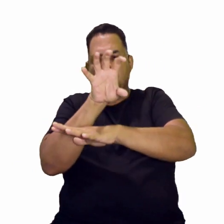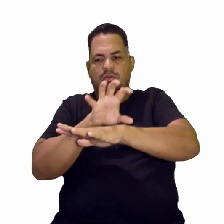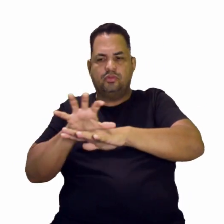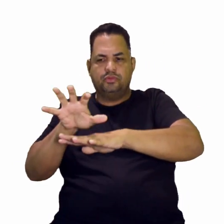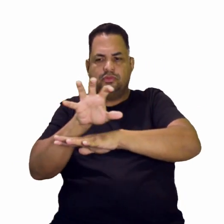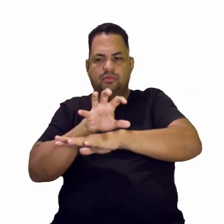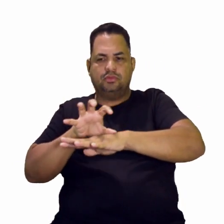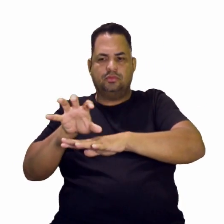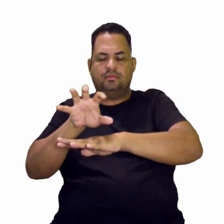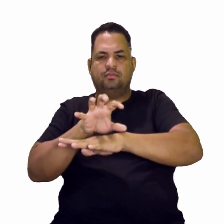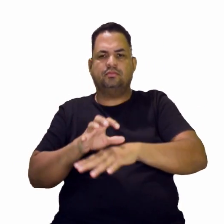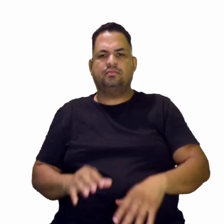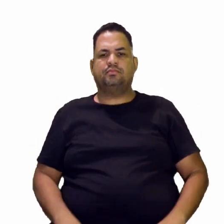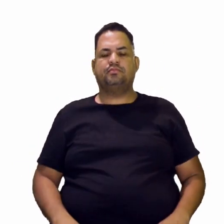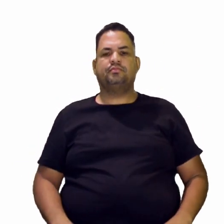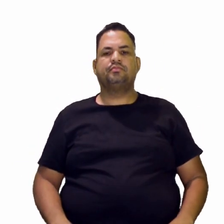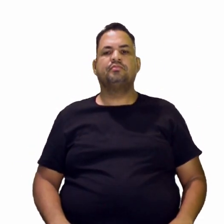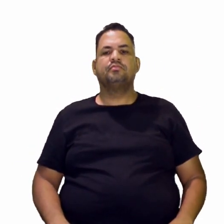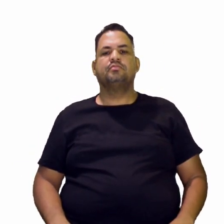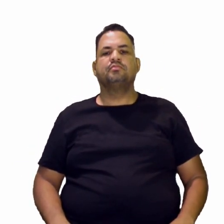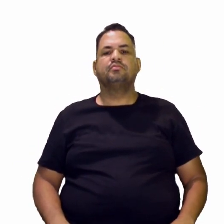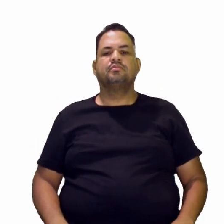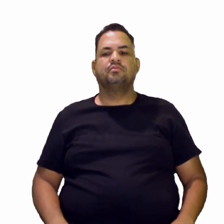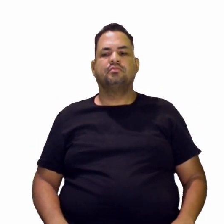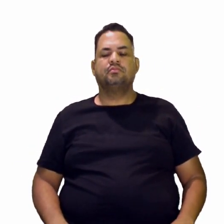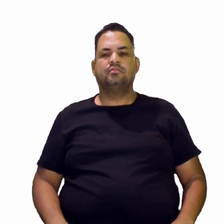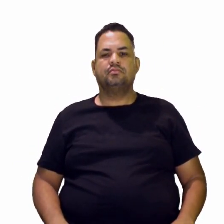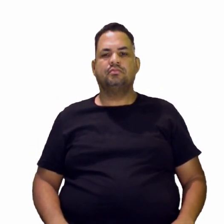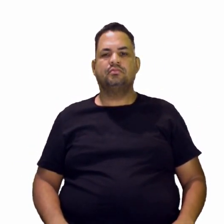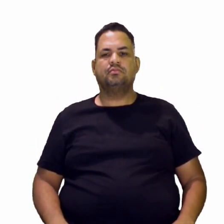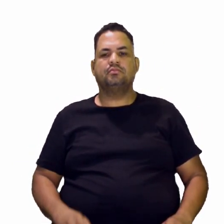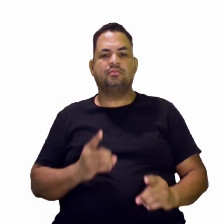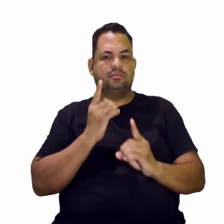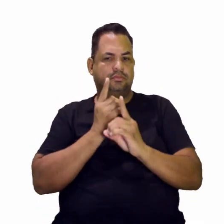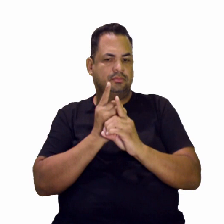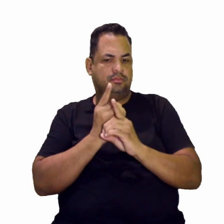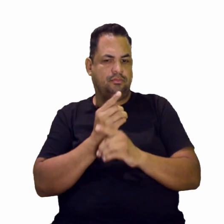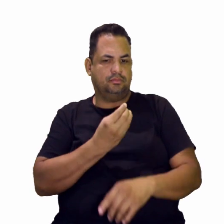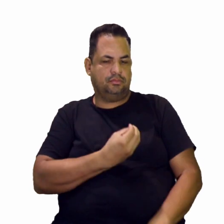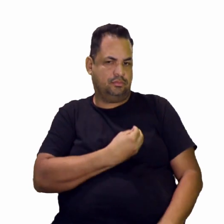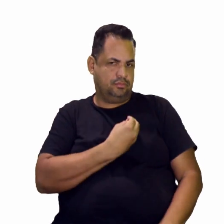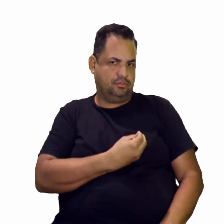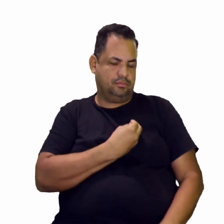professor? Pessoal, nele a gente vai encontrar vida